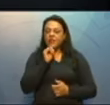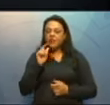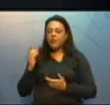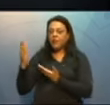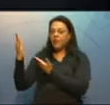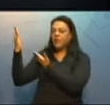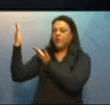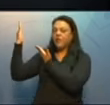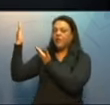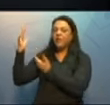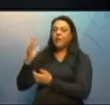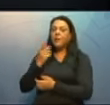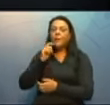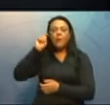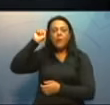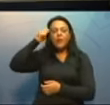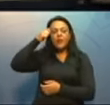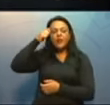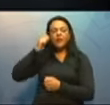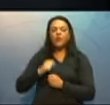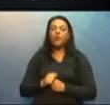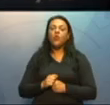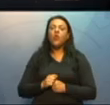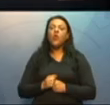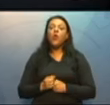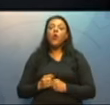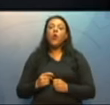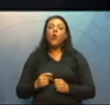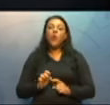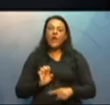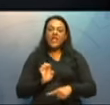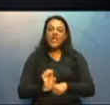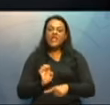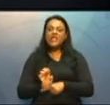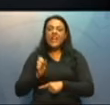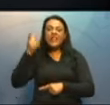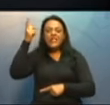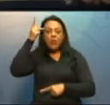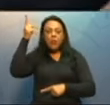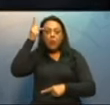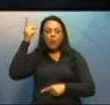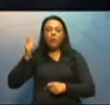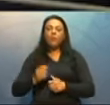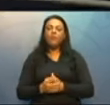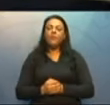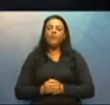aqui grifando em preto e o estado São Paulo.